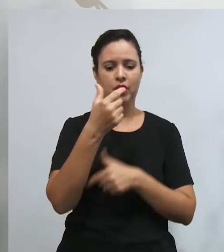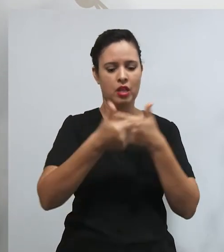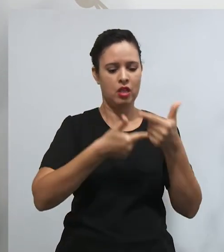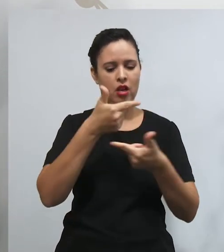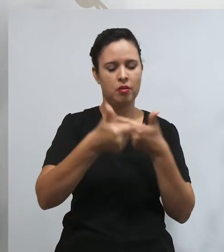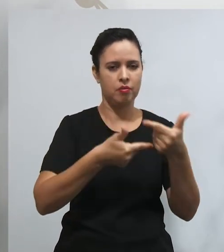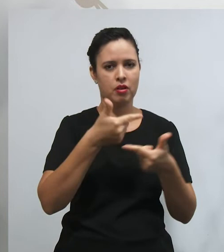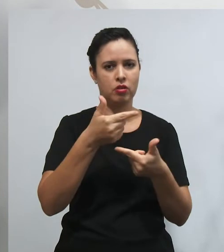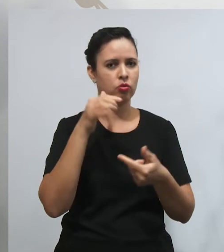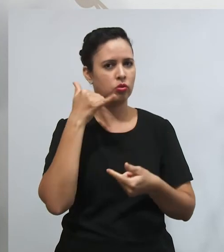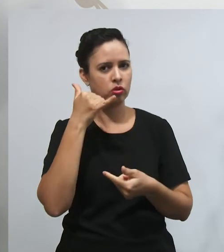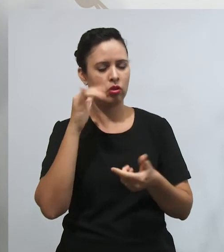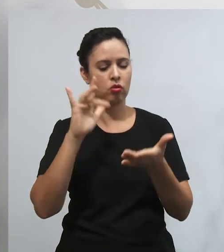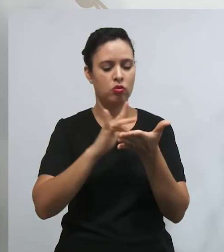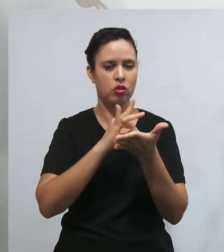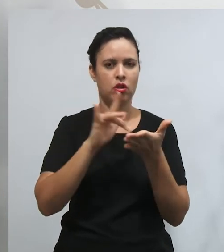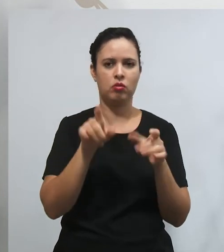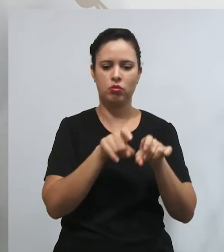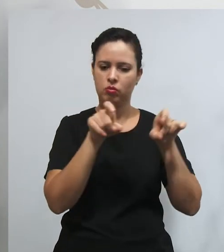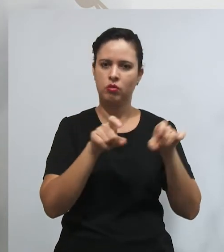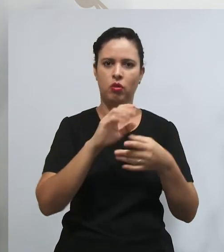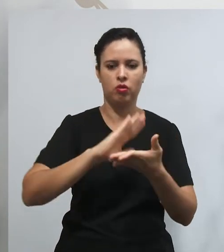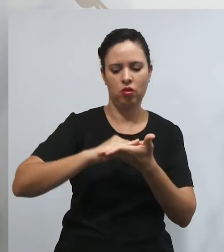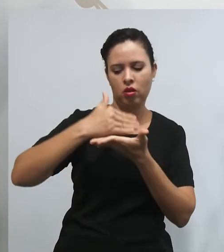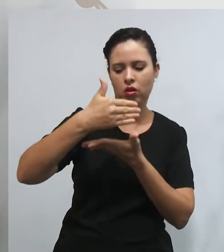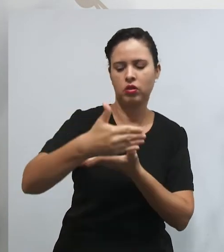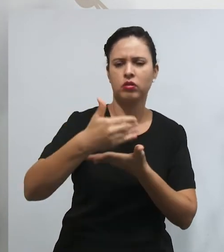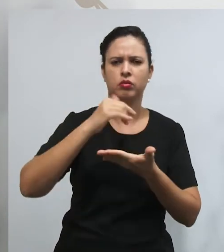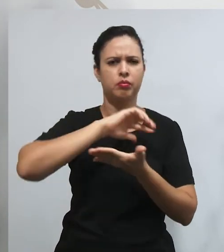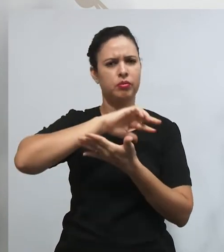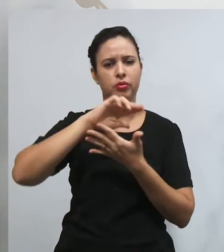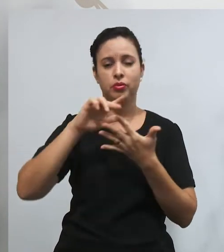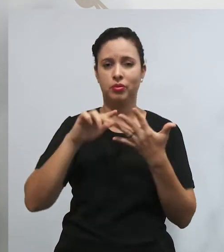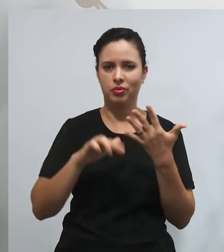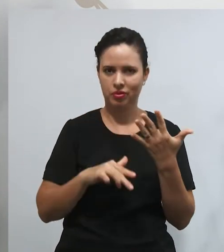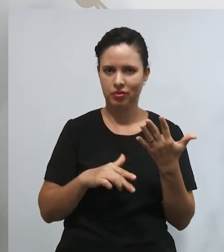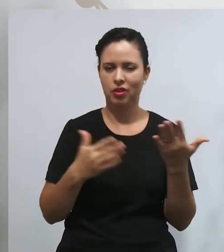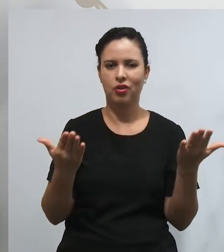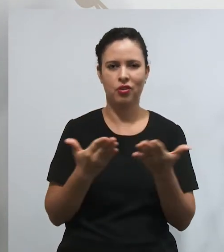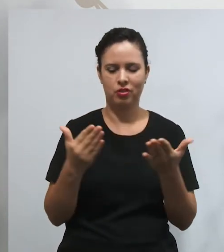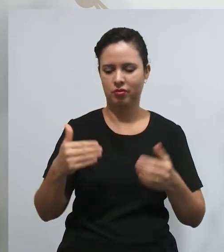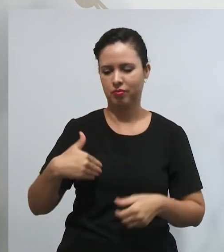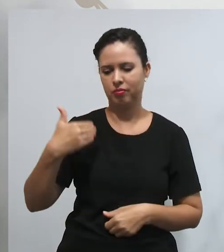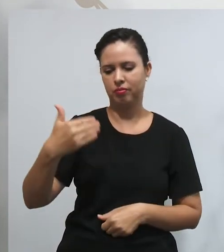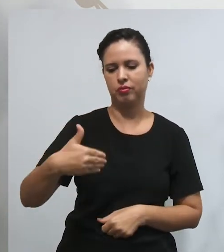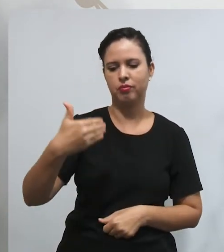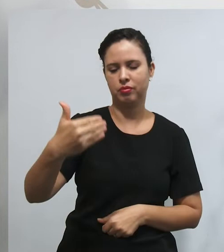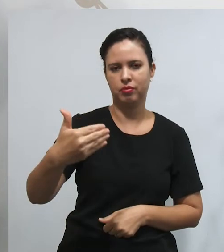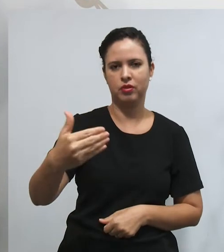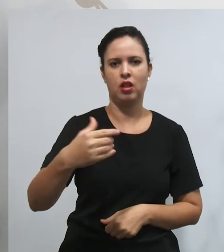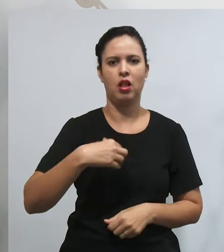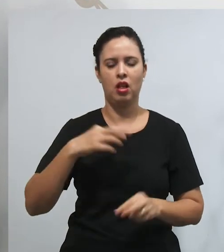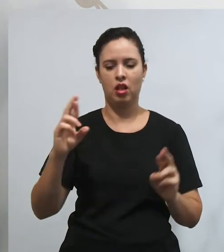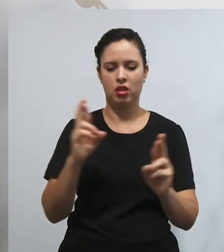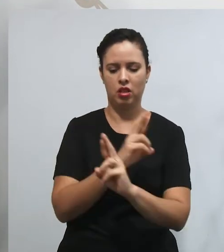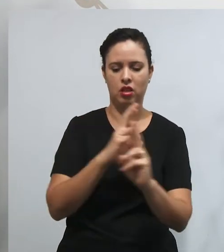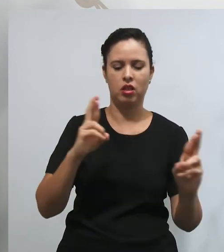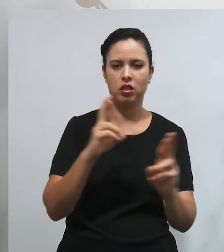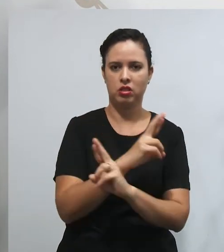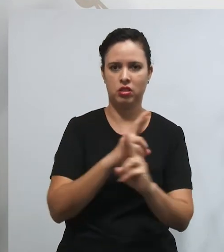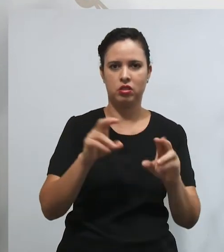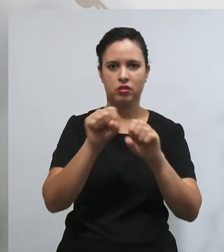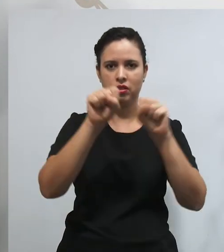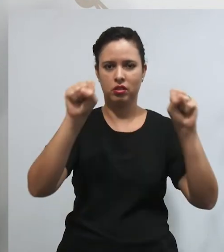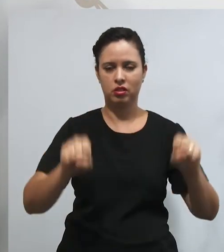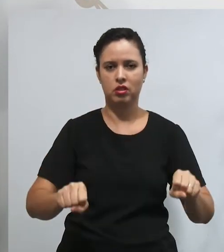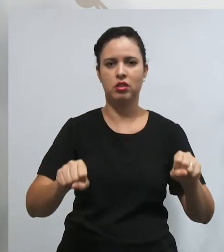celular. E assim também todos os outros dispositivos, né? Essa é a grande tendência, a gente cada vez mais interagir com sistemas operacionais,